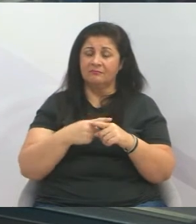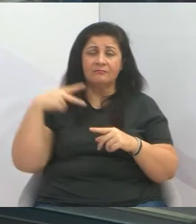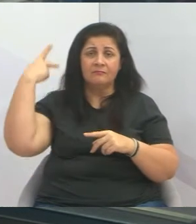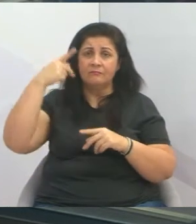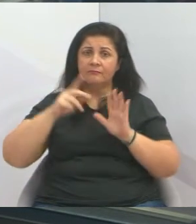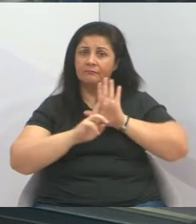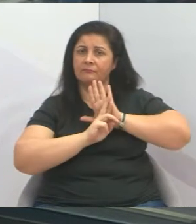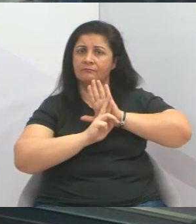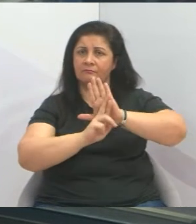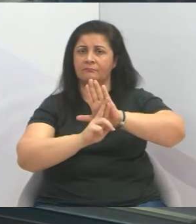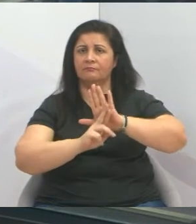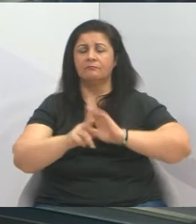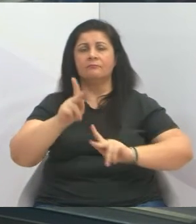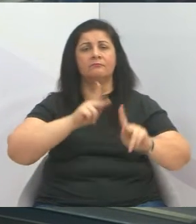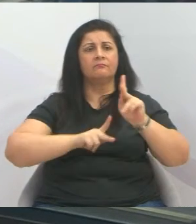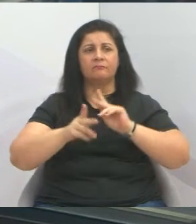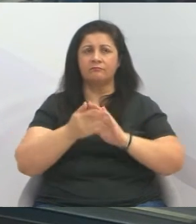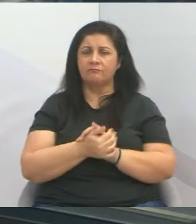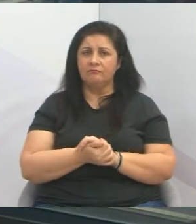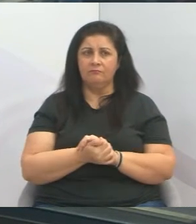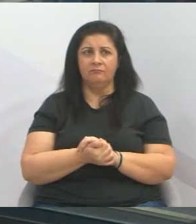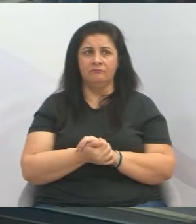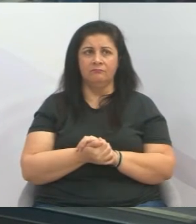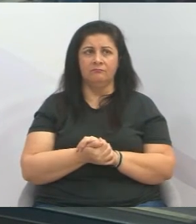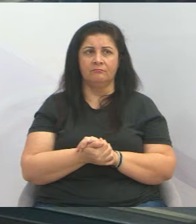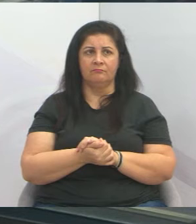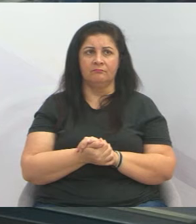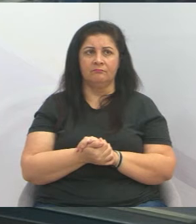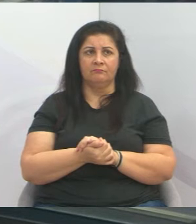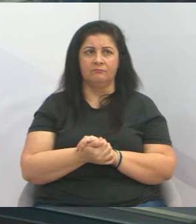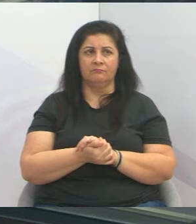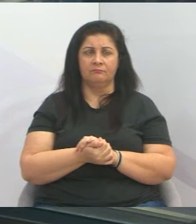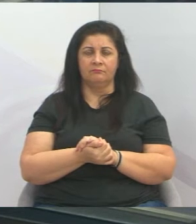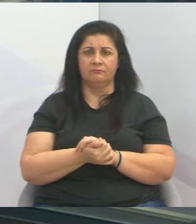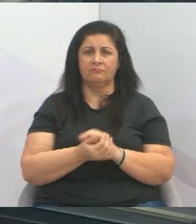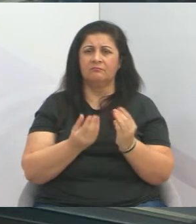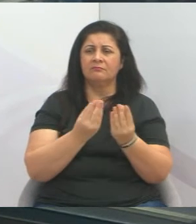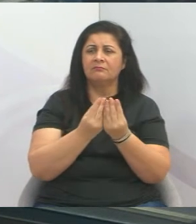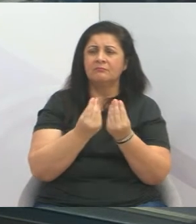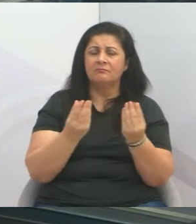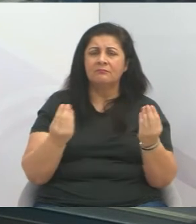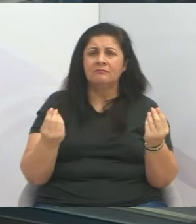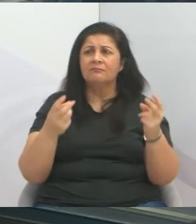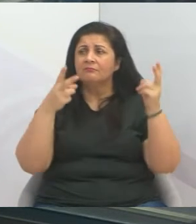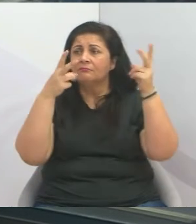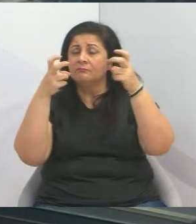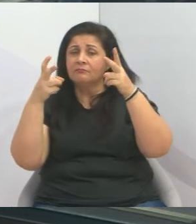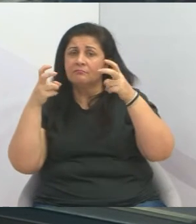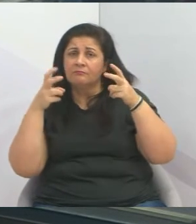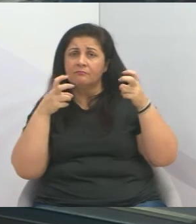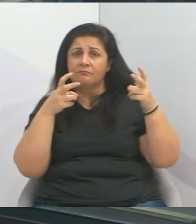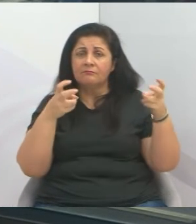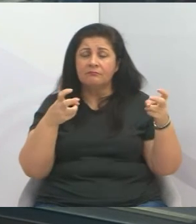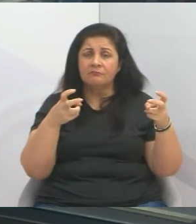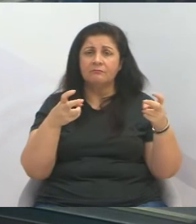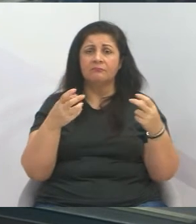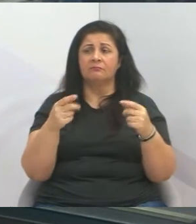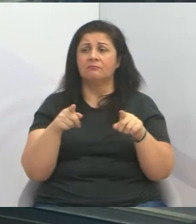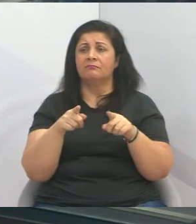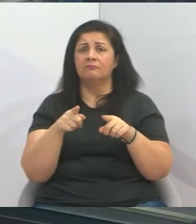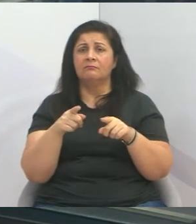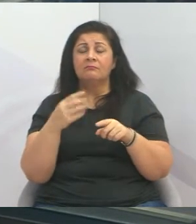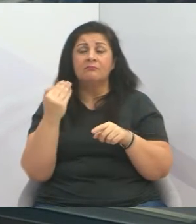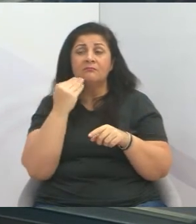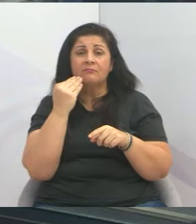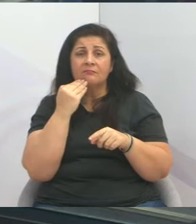povo é aquele que está de portas abertas para ir com sensibilidade para detectar as demandas e as deficiências